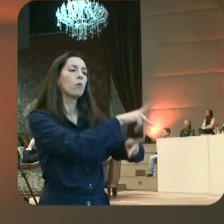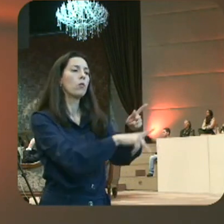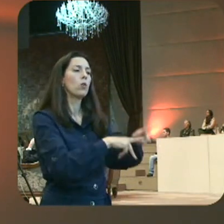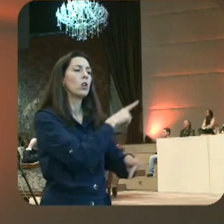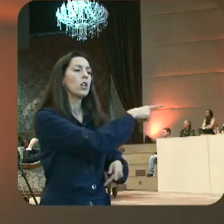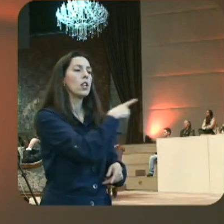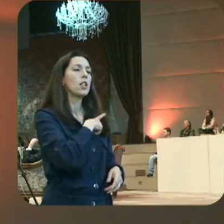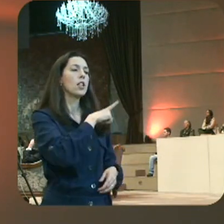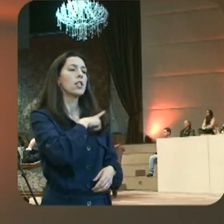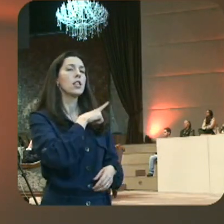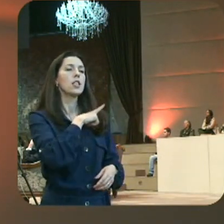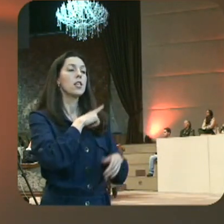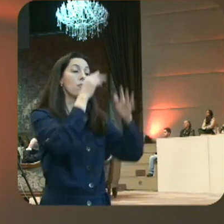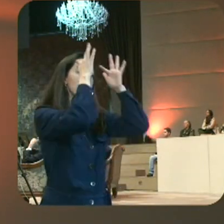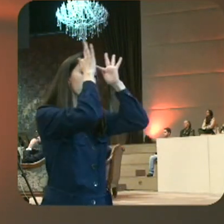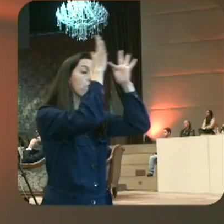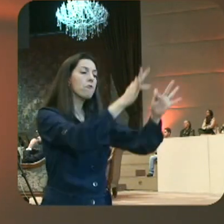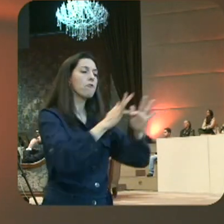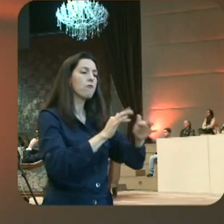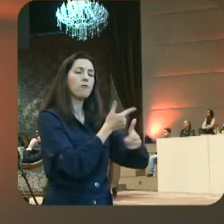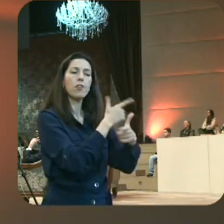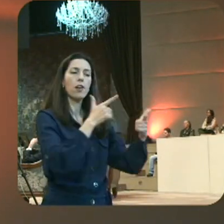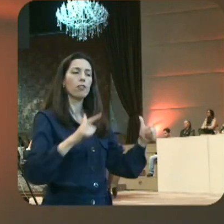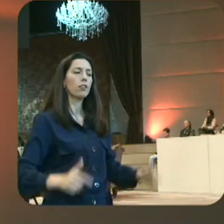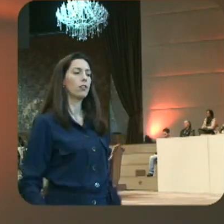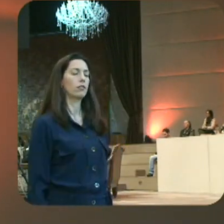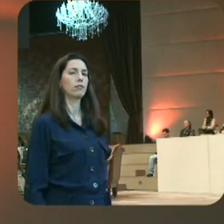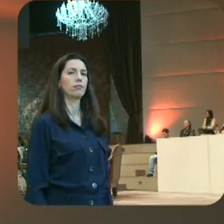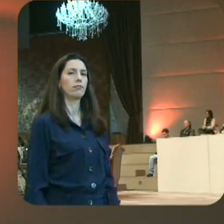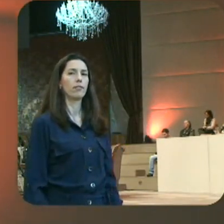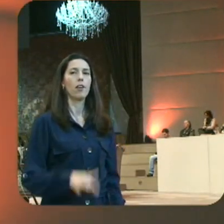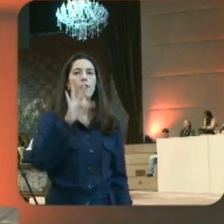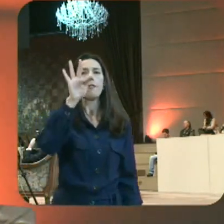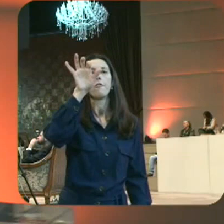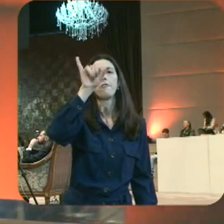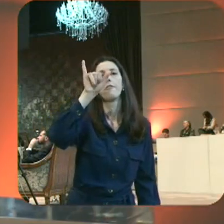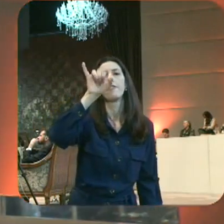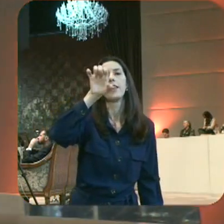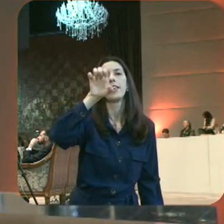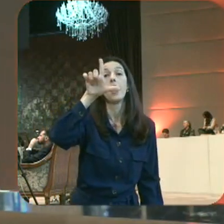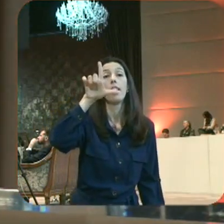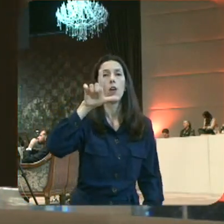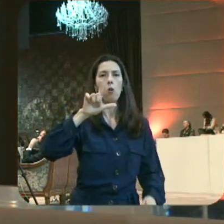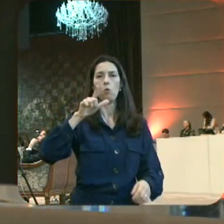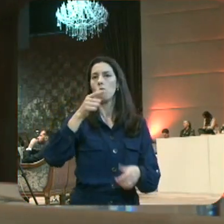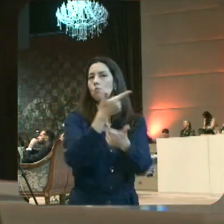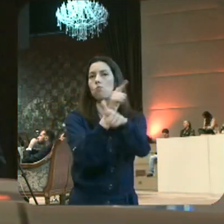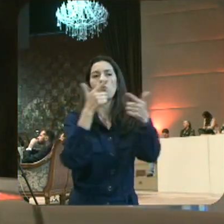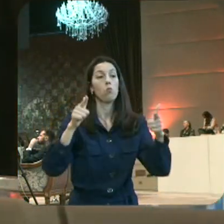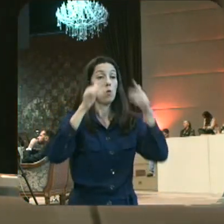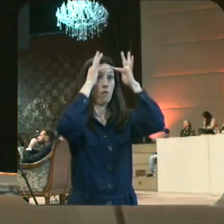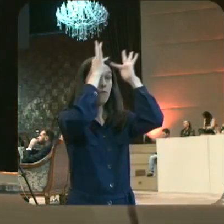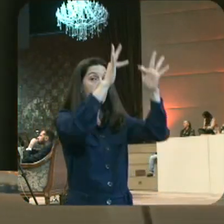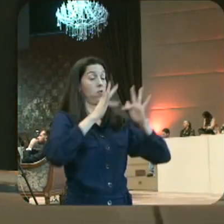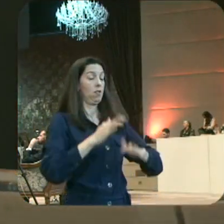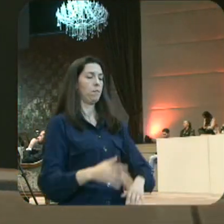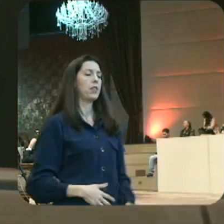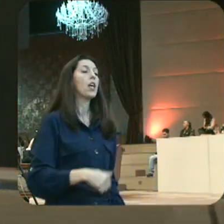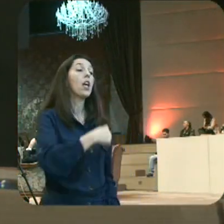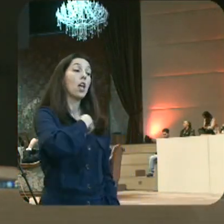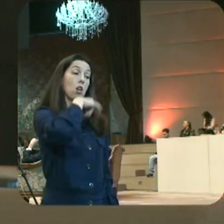foi infiel. E eu tinha dito que se eles